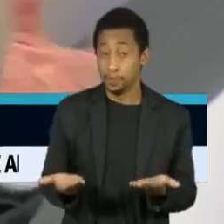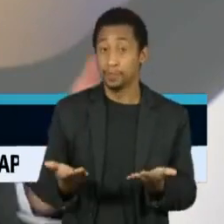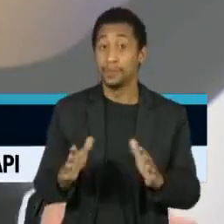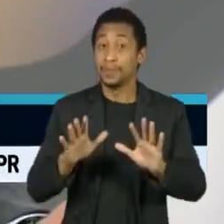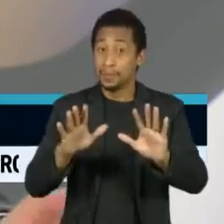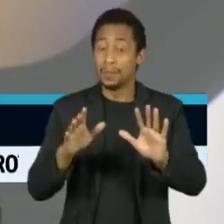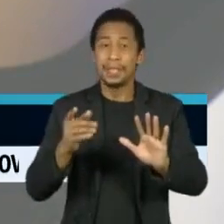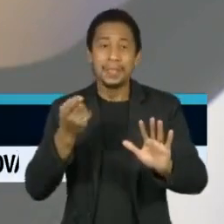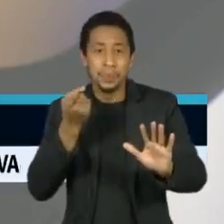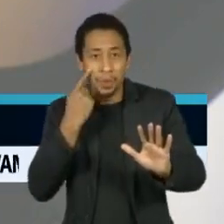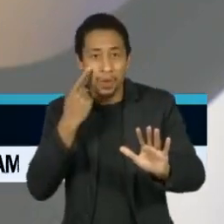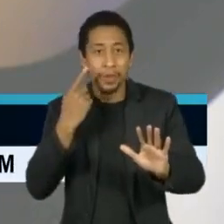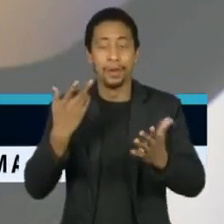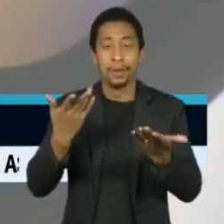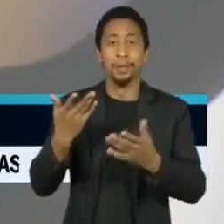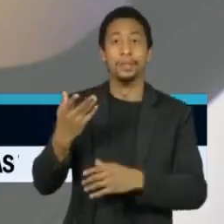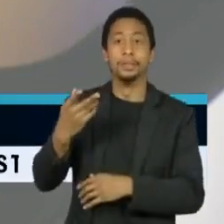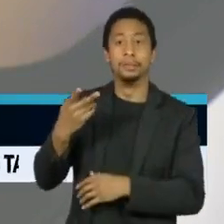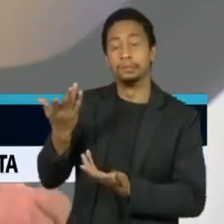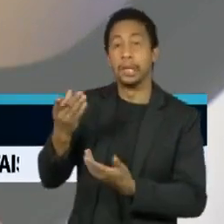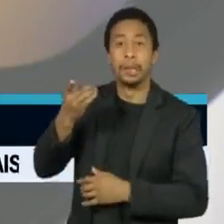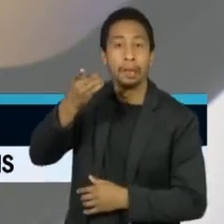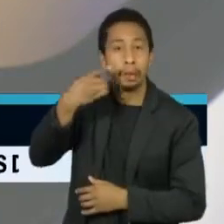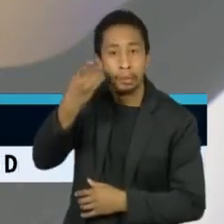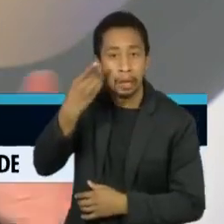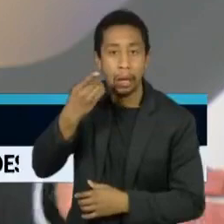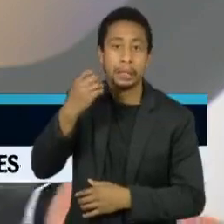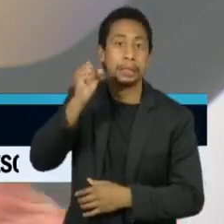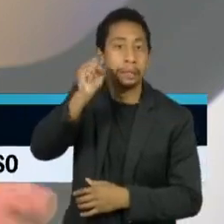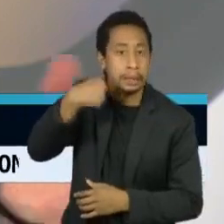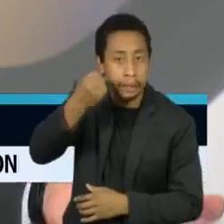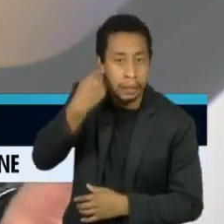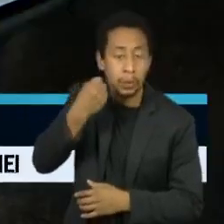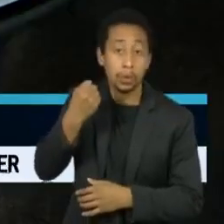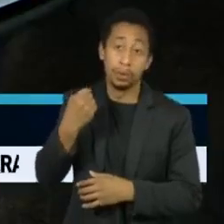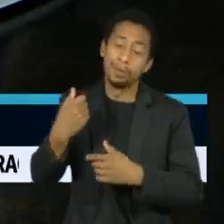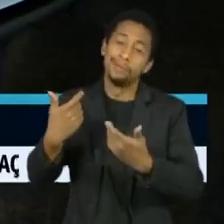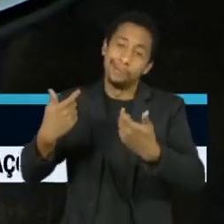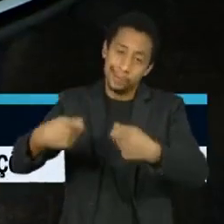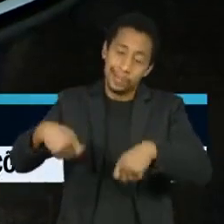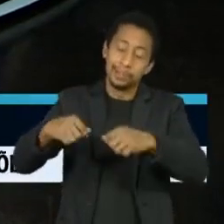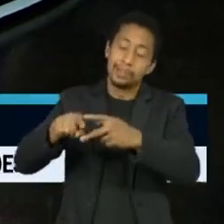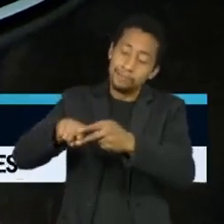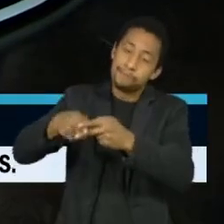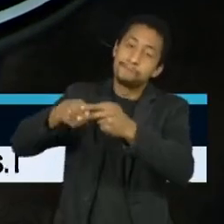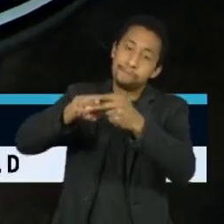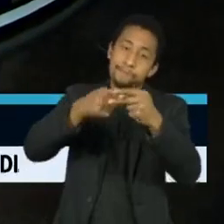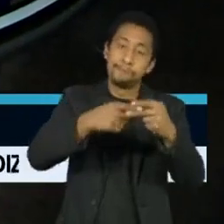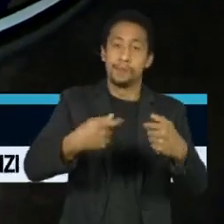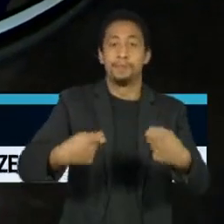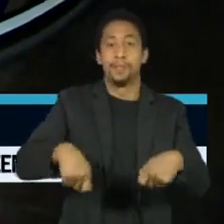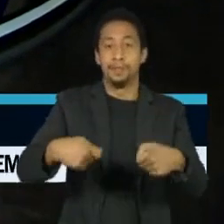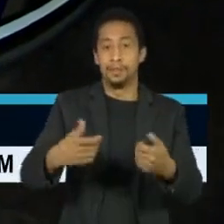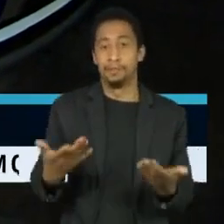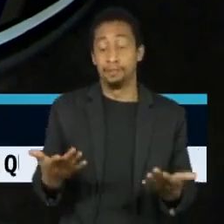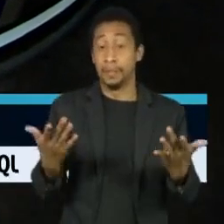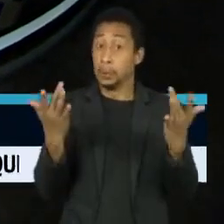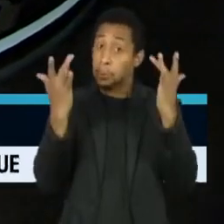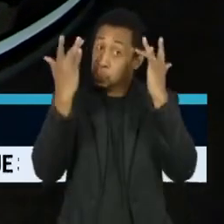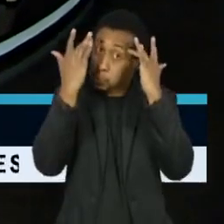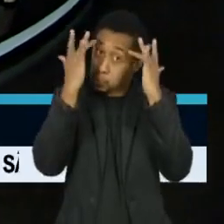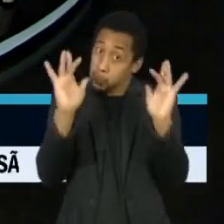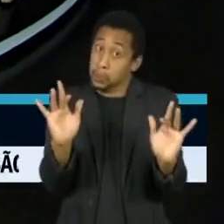eu cliquei para quem vai ser o deputado alguém vai ser aquele Senador Depende de acerto vou dentro e eu não sei onde